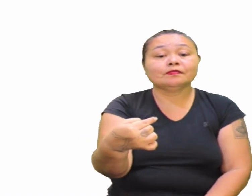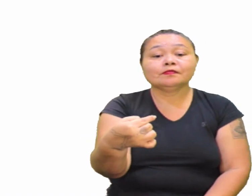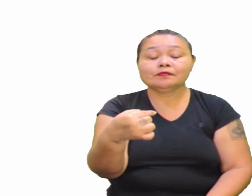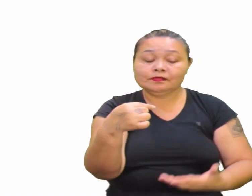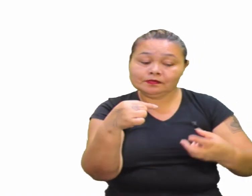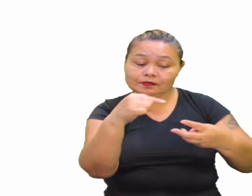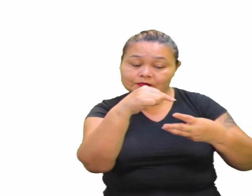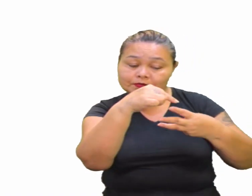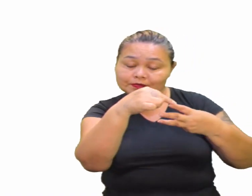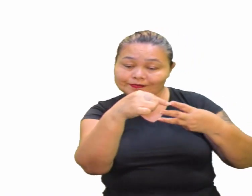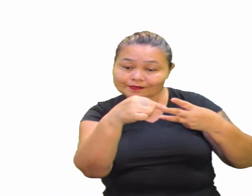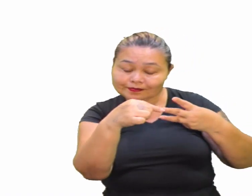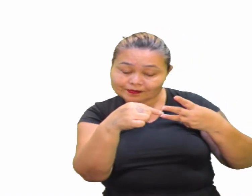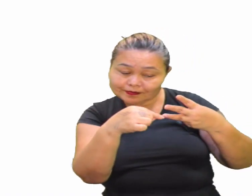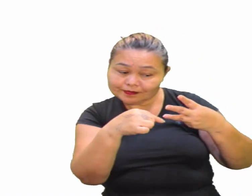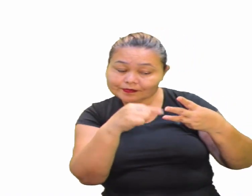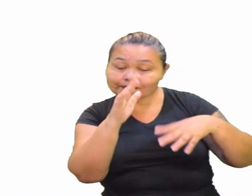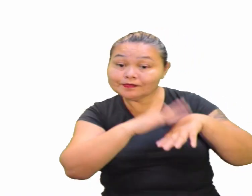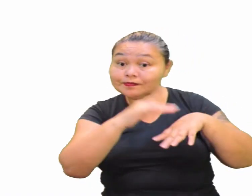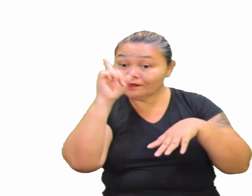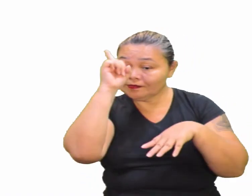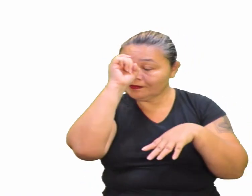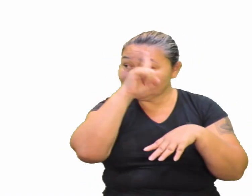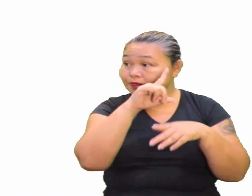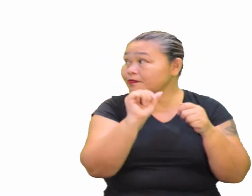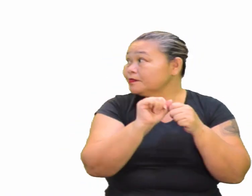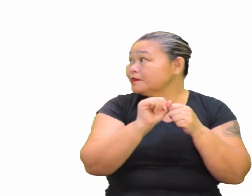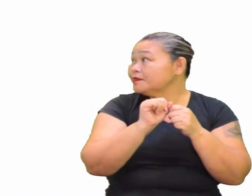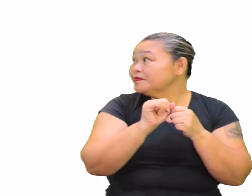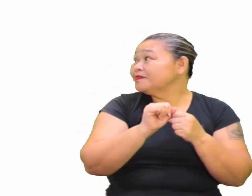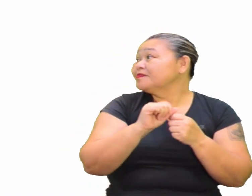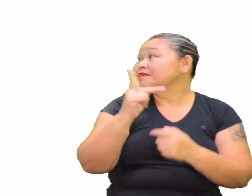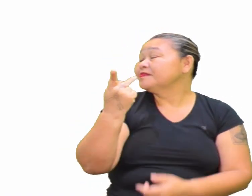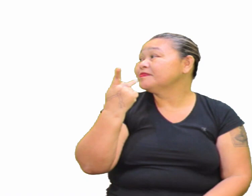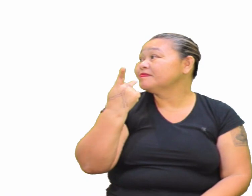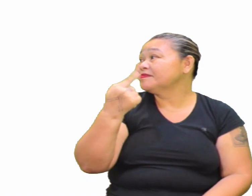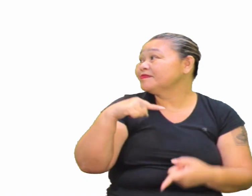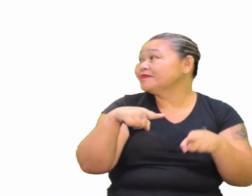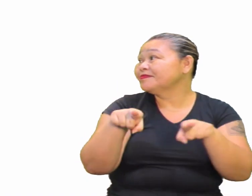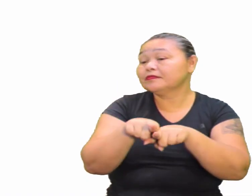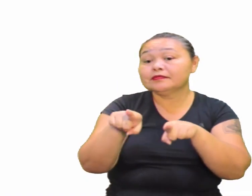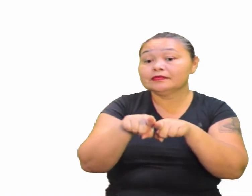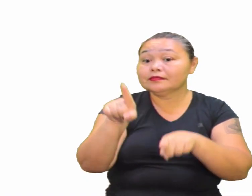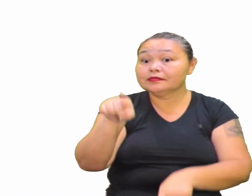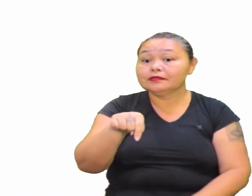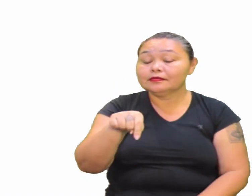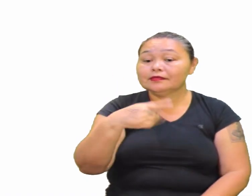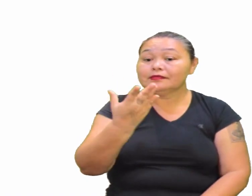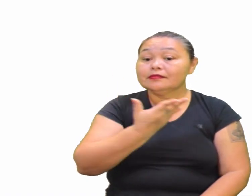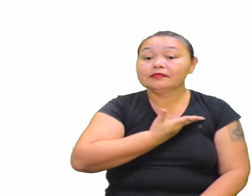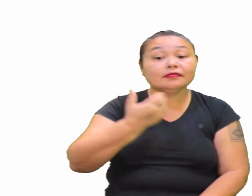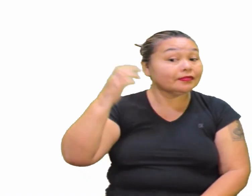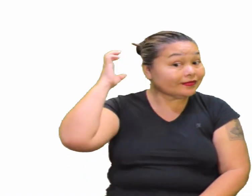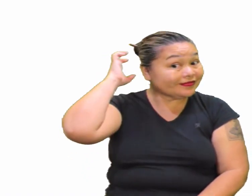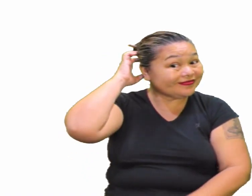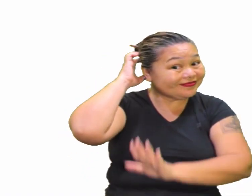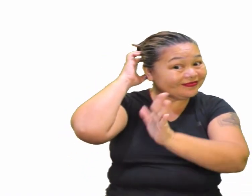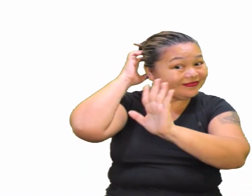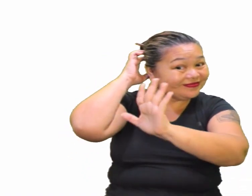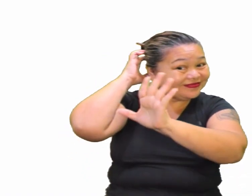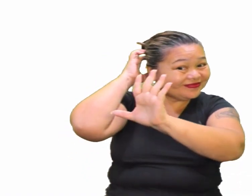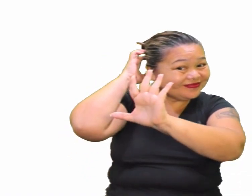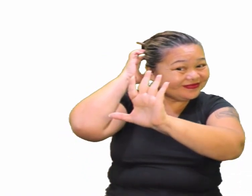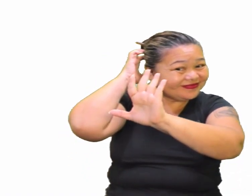suas complexidades, né? A gente, eu esqueci de frisar, professora, que a gente está aqui com a nossa querida colega Aldelina.